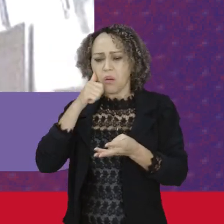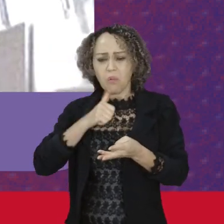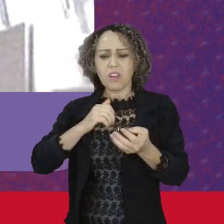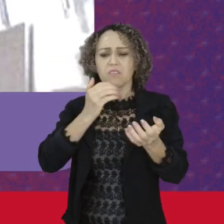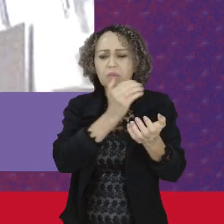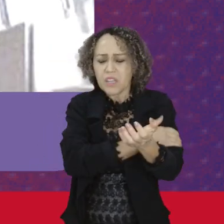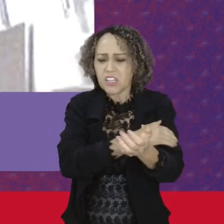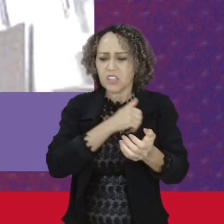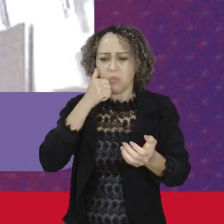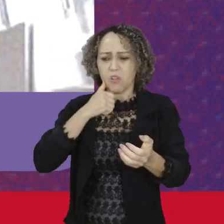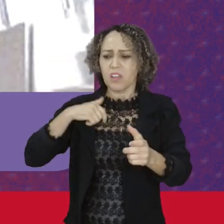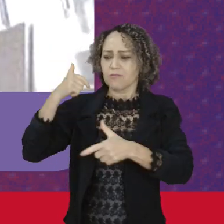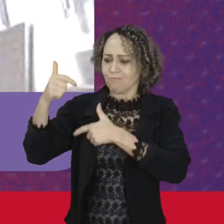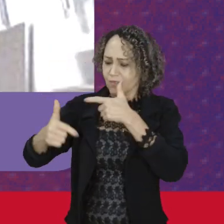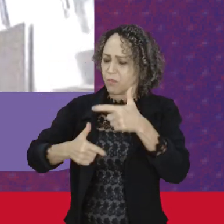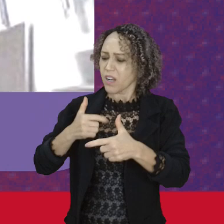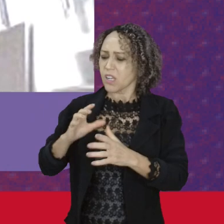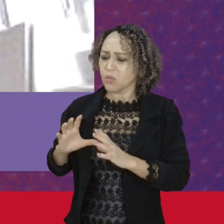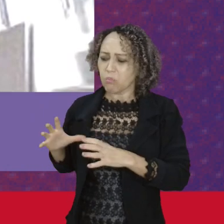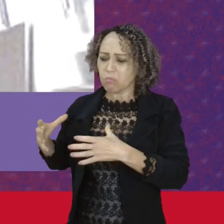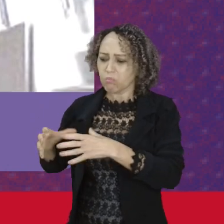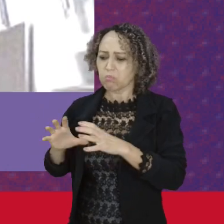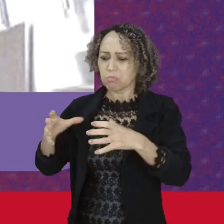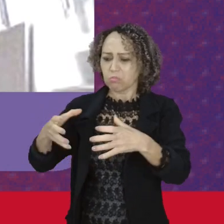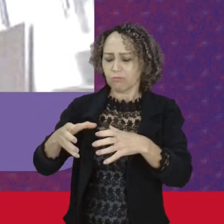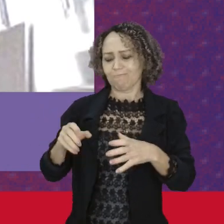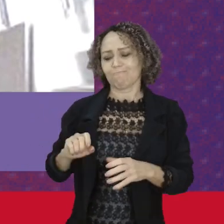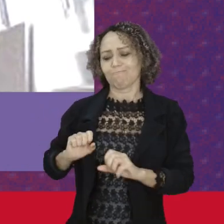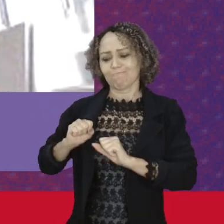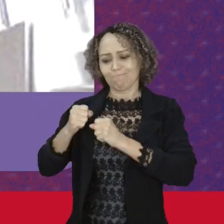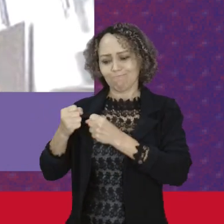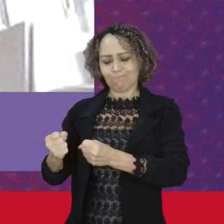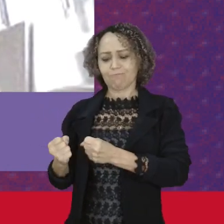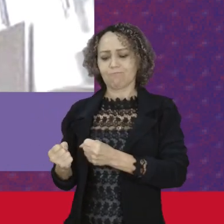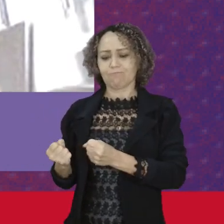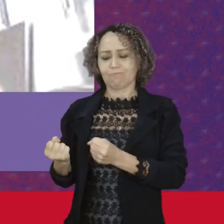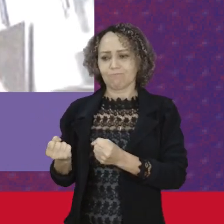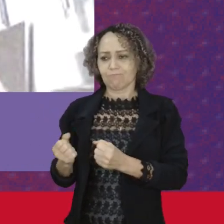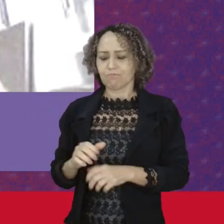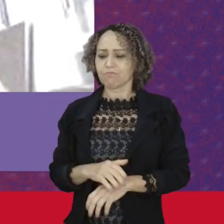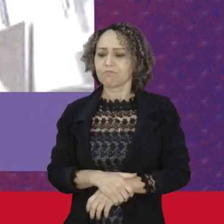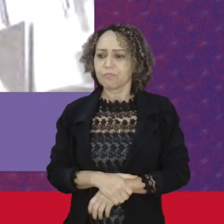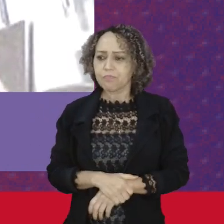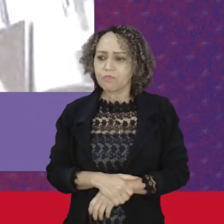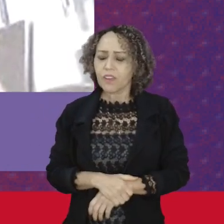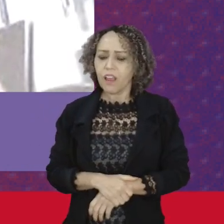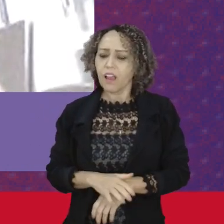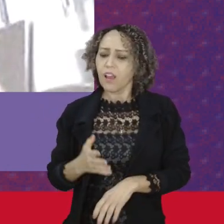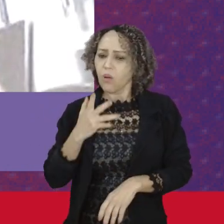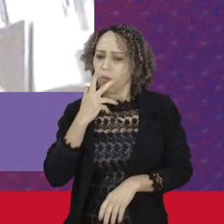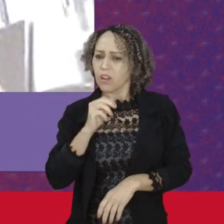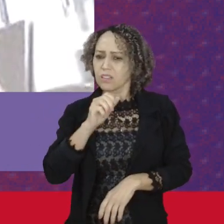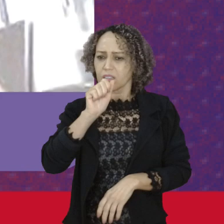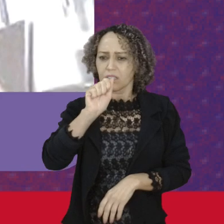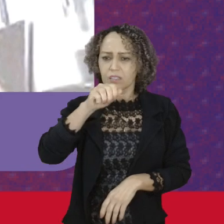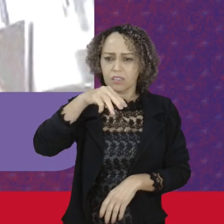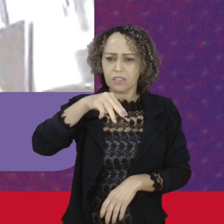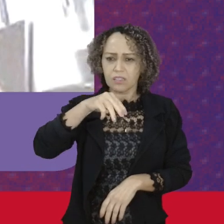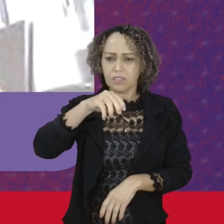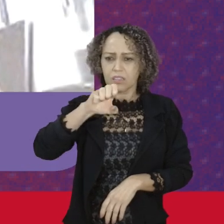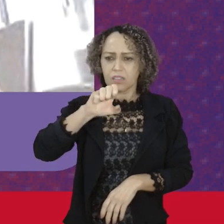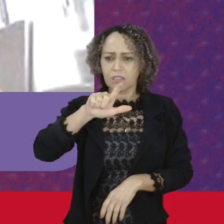mulheres trabalhadoras. E aí vocês até já trouxeram a questão, acho que a Melinha retomou agora, a questão